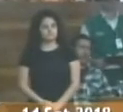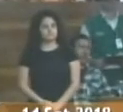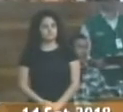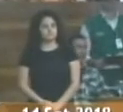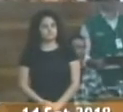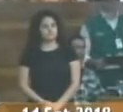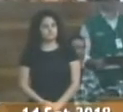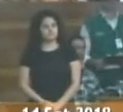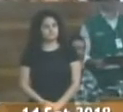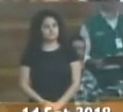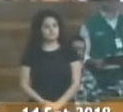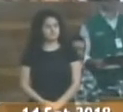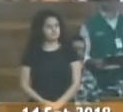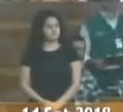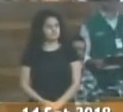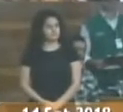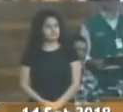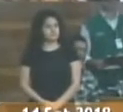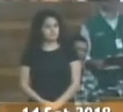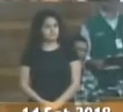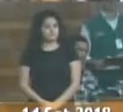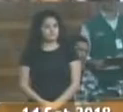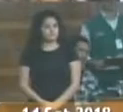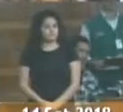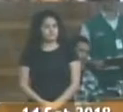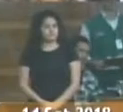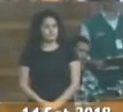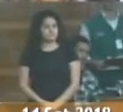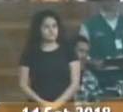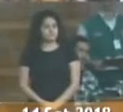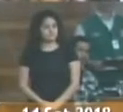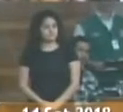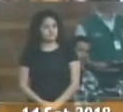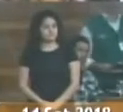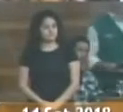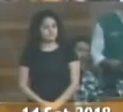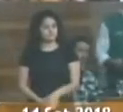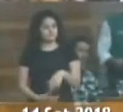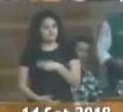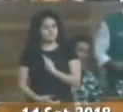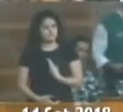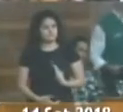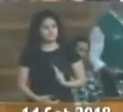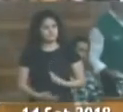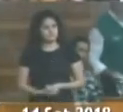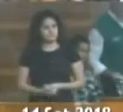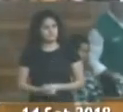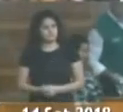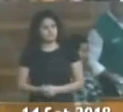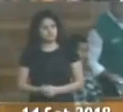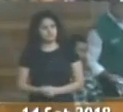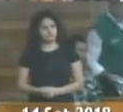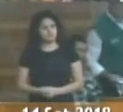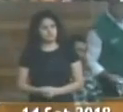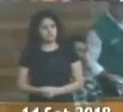Se oficiou a quem? Mas qual setor? A presidência. Pois já, de repente, já tem um mês? Pode